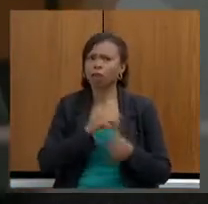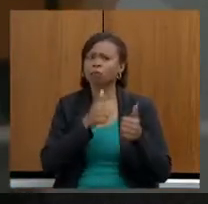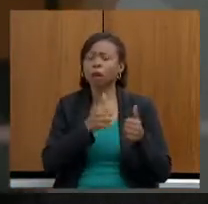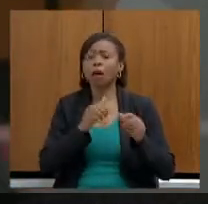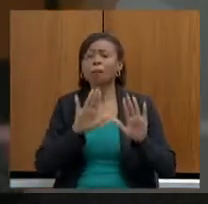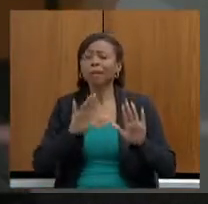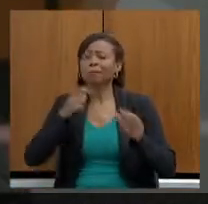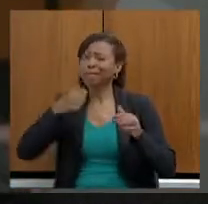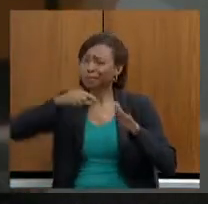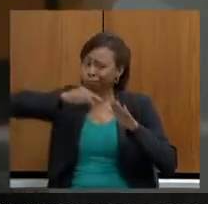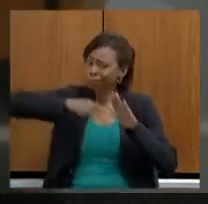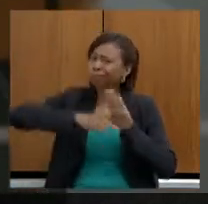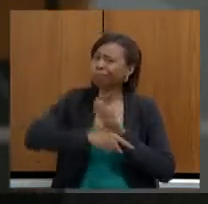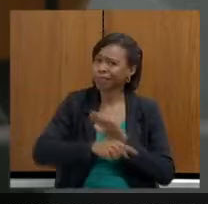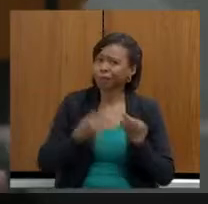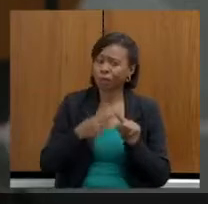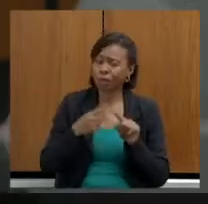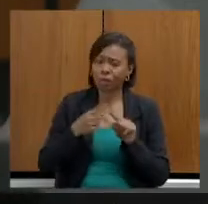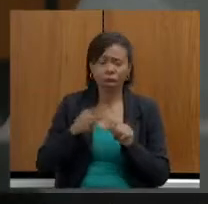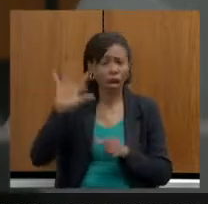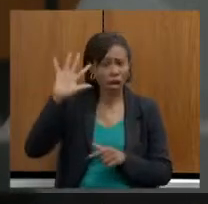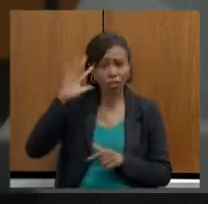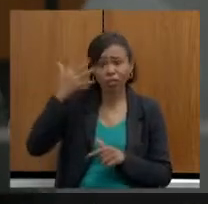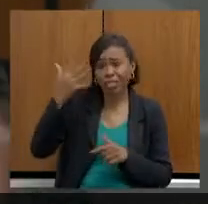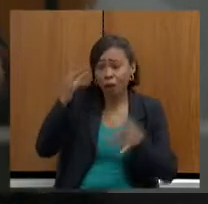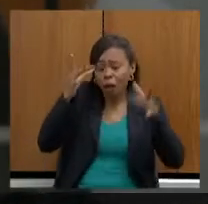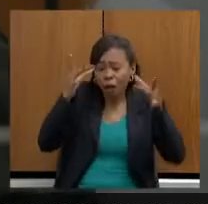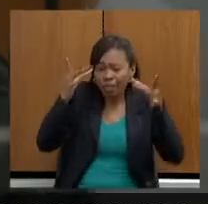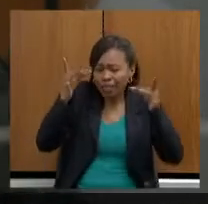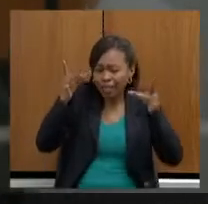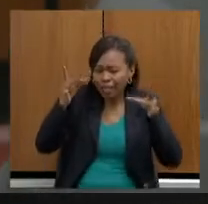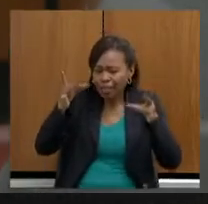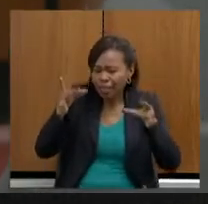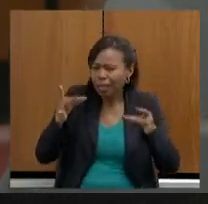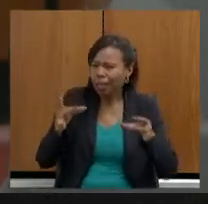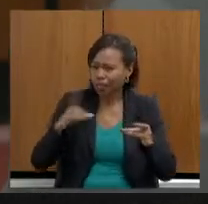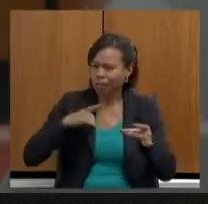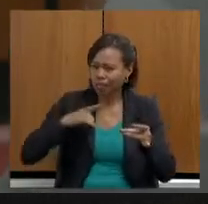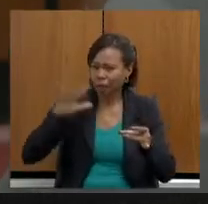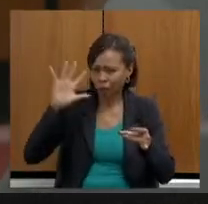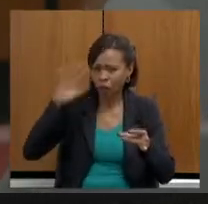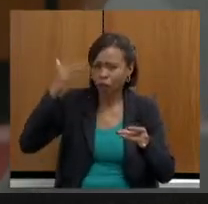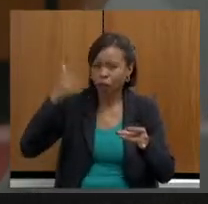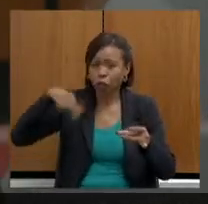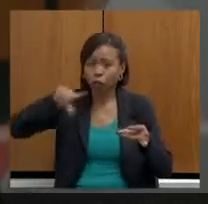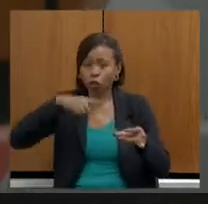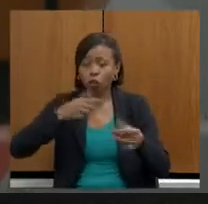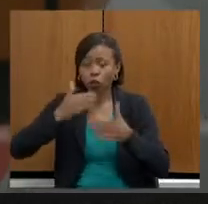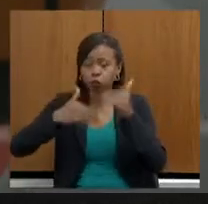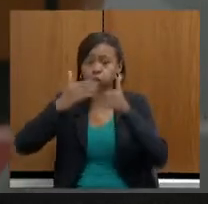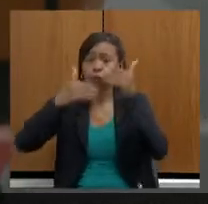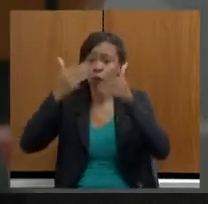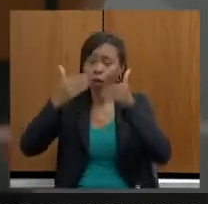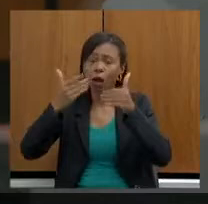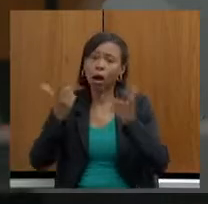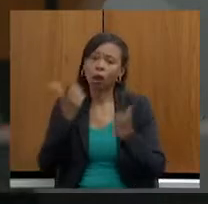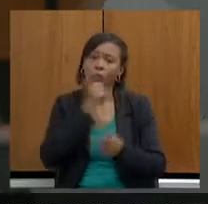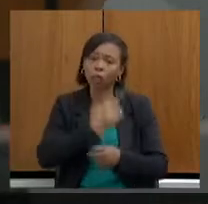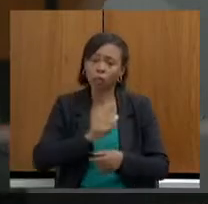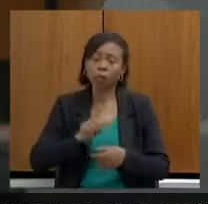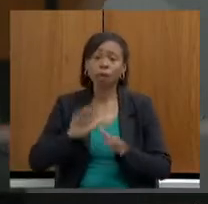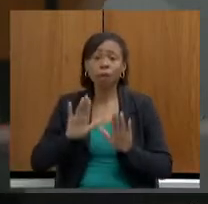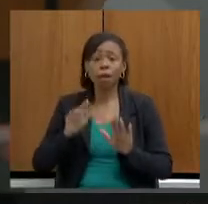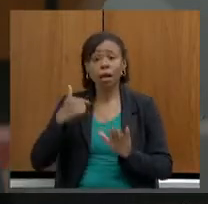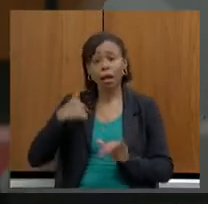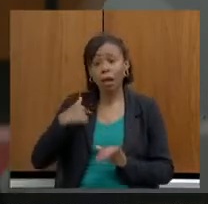nesse detalhe porque aquela coisa a solução está sempre nos detalhes se a gente conseguir avançar nesse processo a gente tem um bom caminho mas